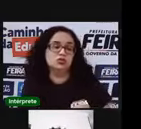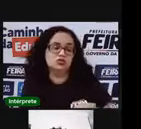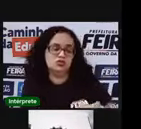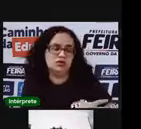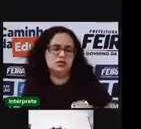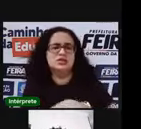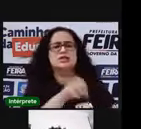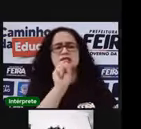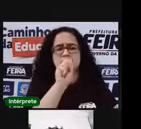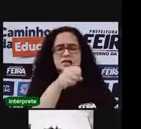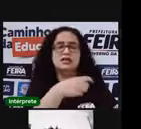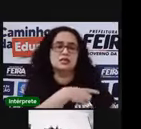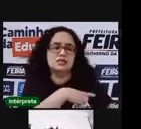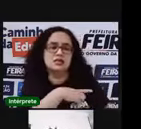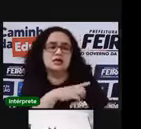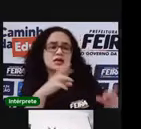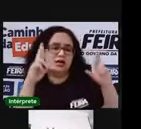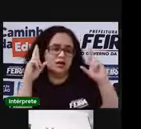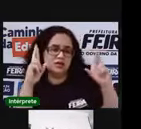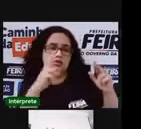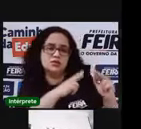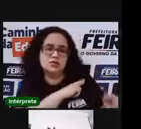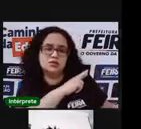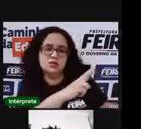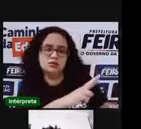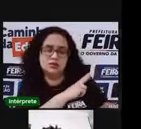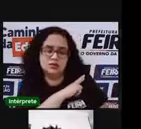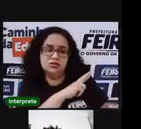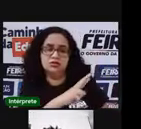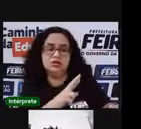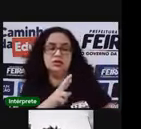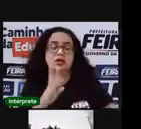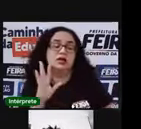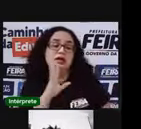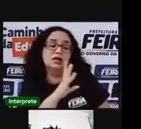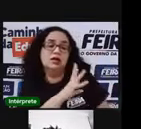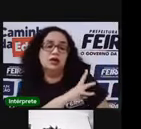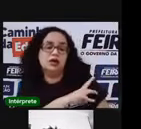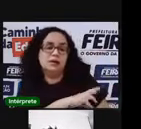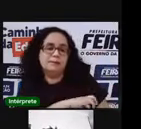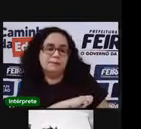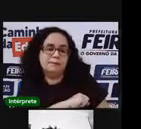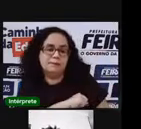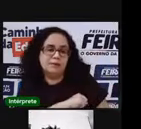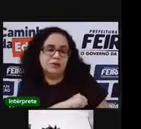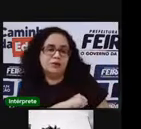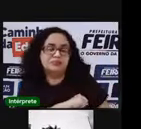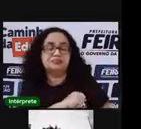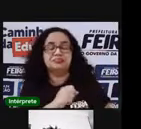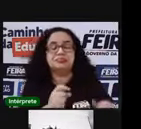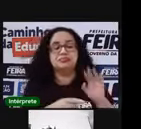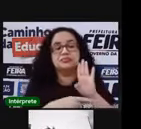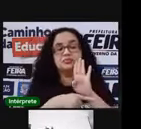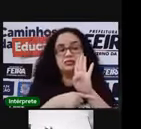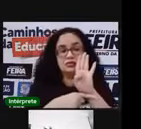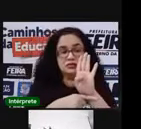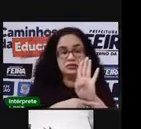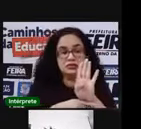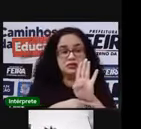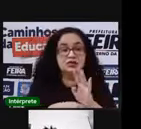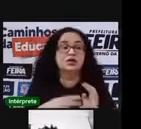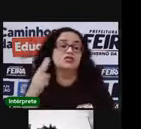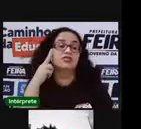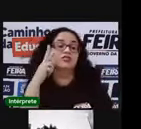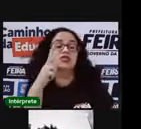isso é uma responsabilidade, um gesto de amor. Mas é um gesto de amor também, a prática do amor, não é? Um gesto de solidariedade. Quando a gente vê